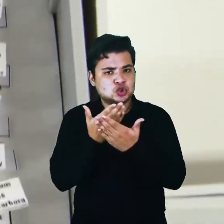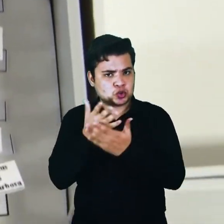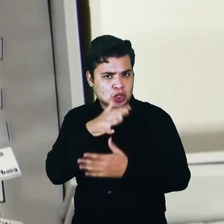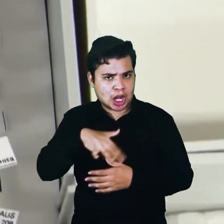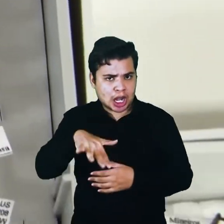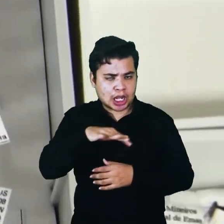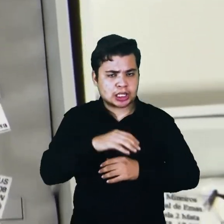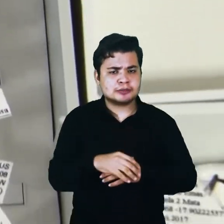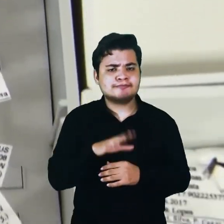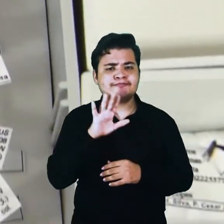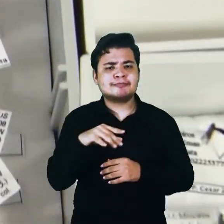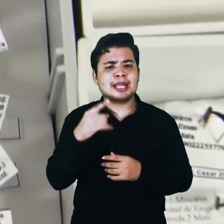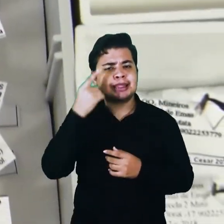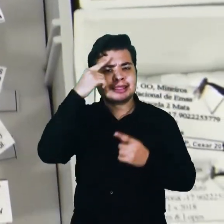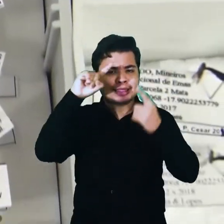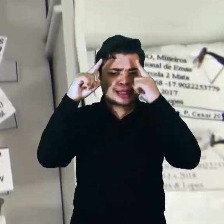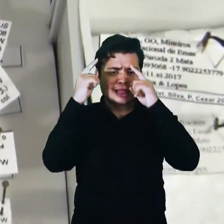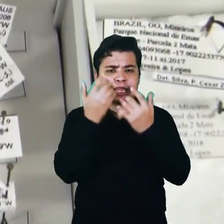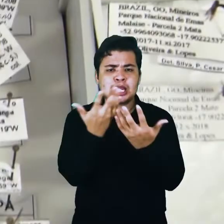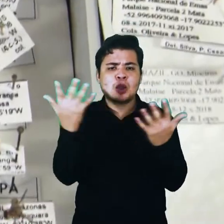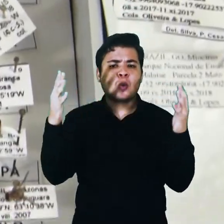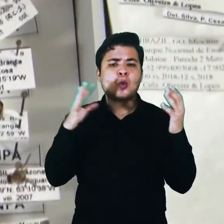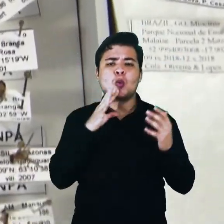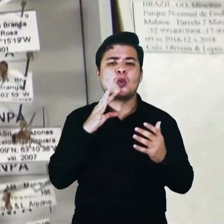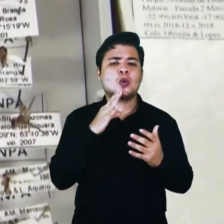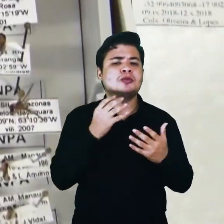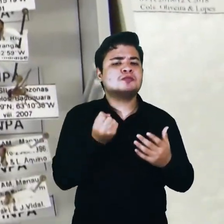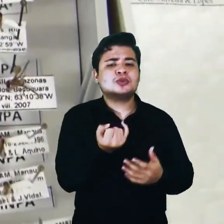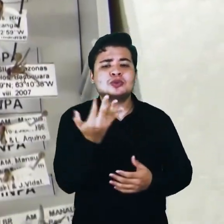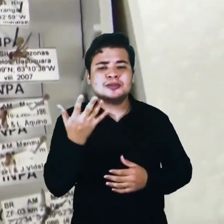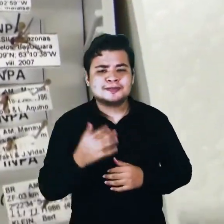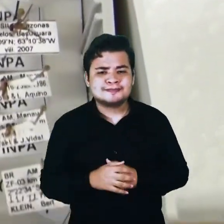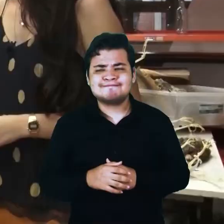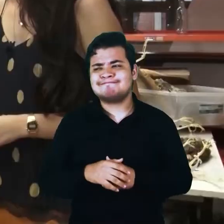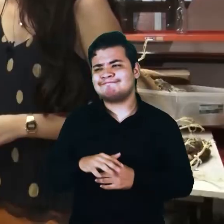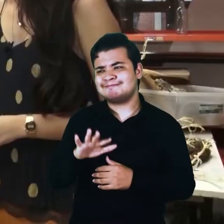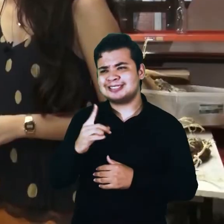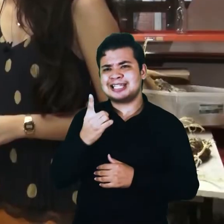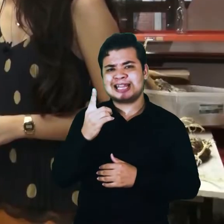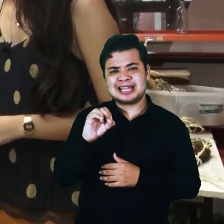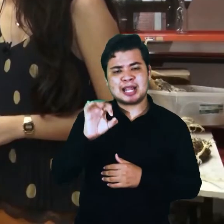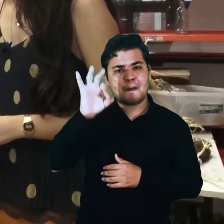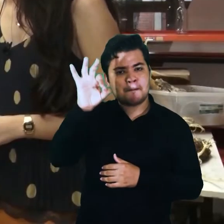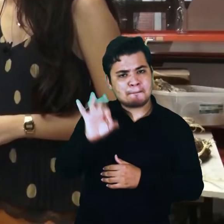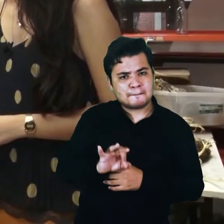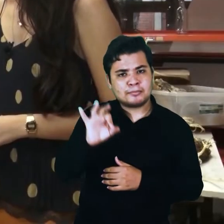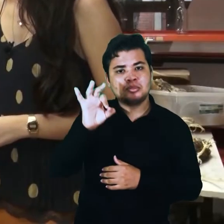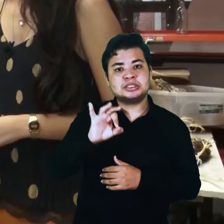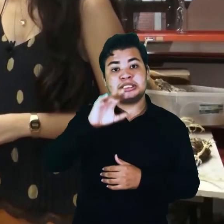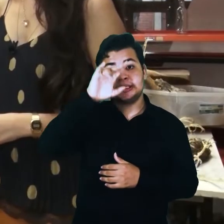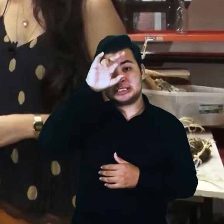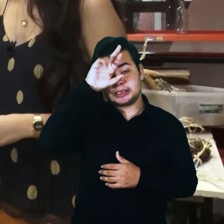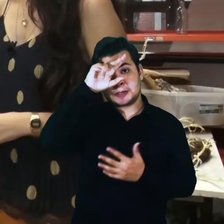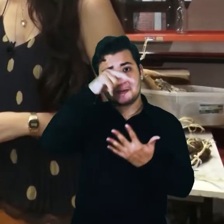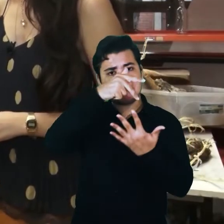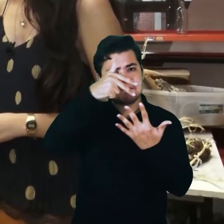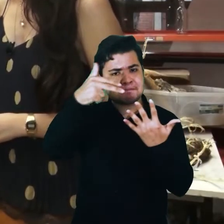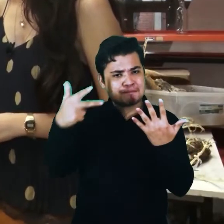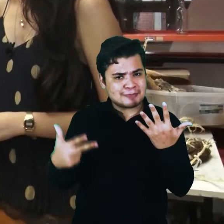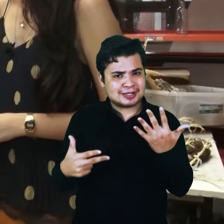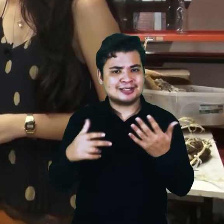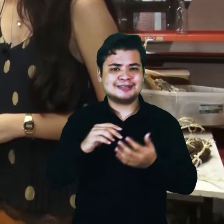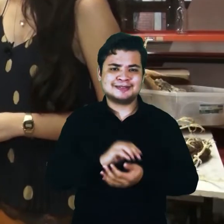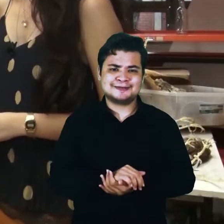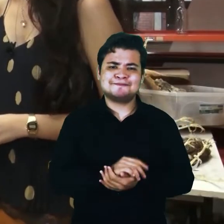conhece da natureza? Em termos de conhecimento real, nós conhecemos em torno de 10% de todas as espécies conhecidas. É bem pouco. É